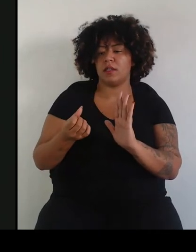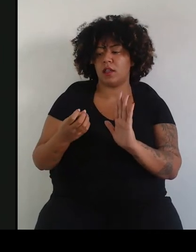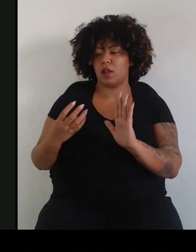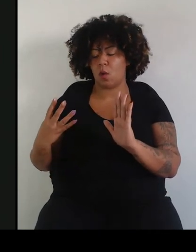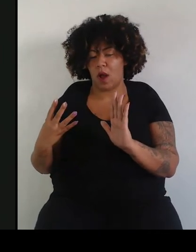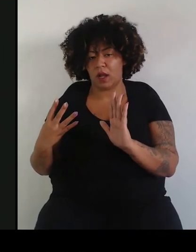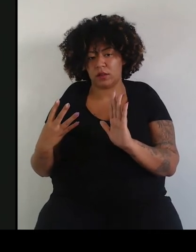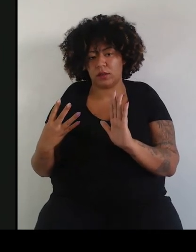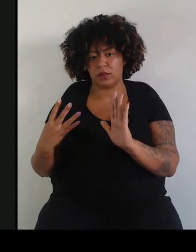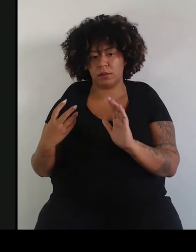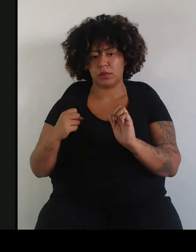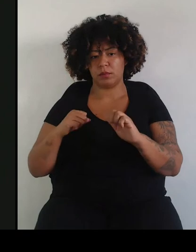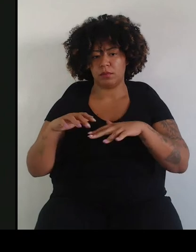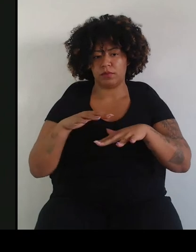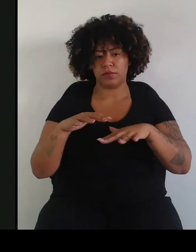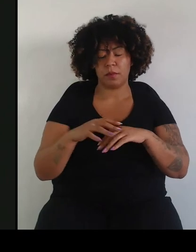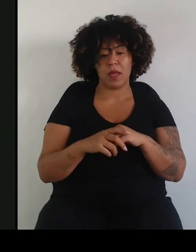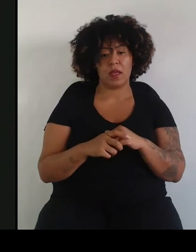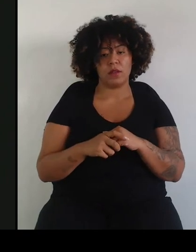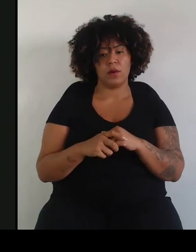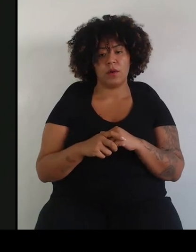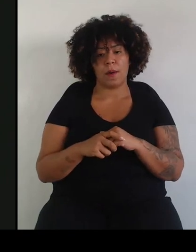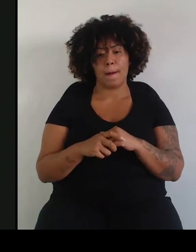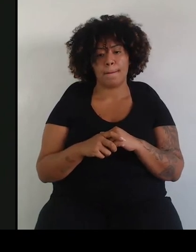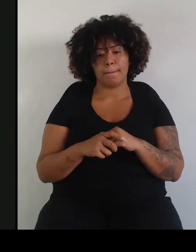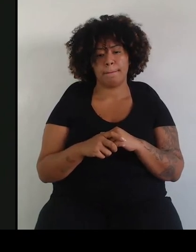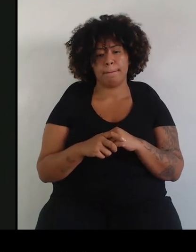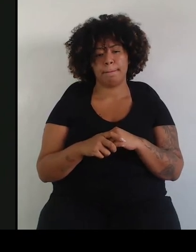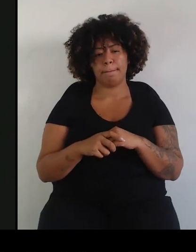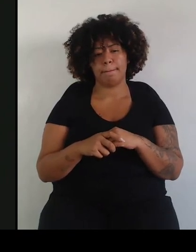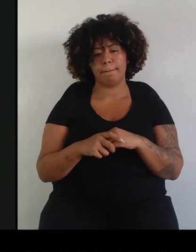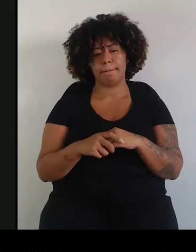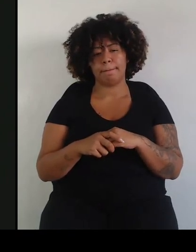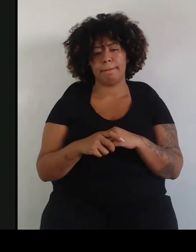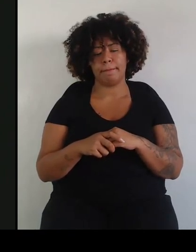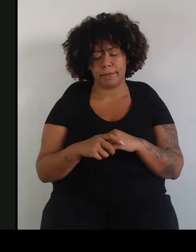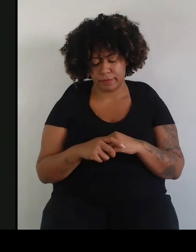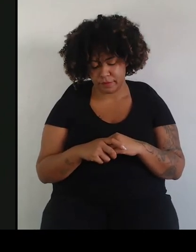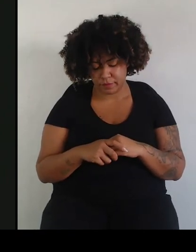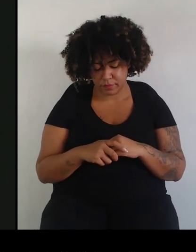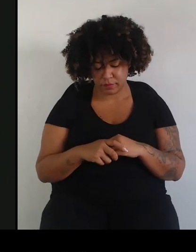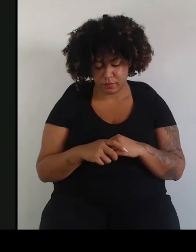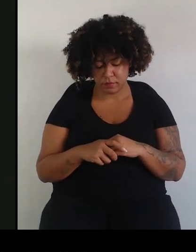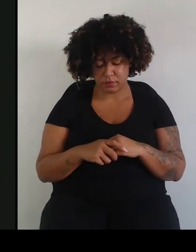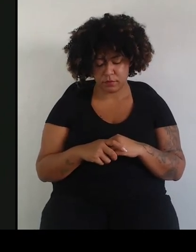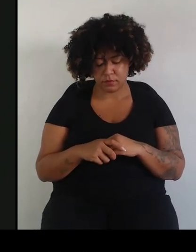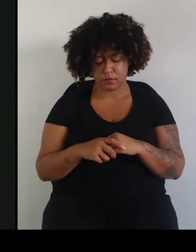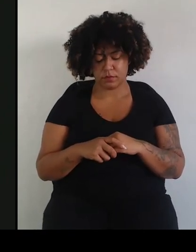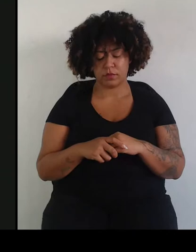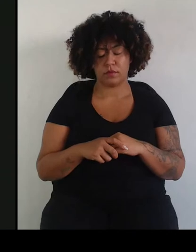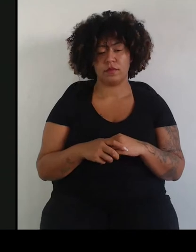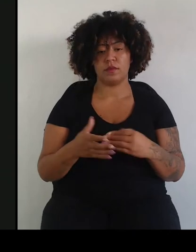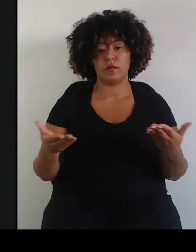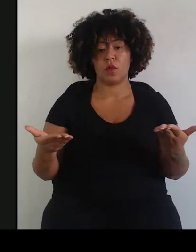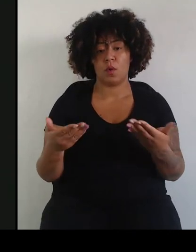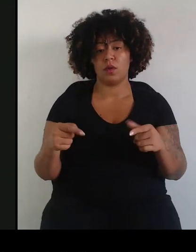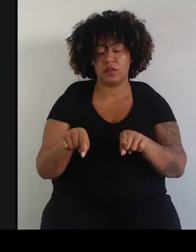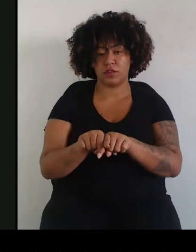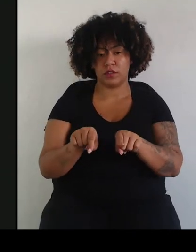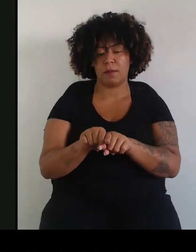e acabou com habeas corpus de 68 ele é da geração